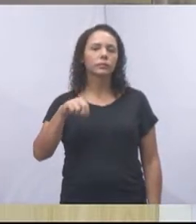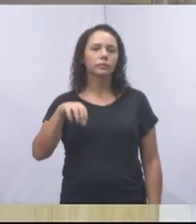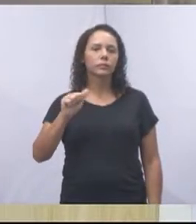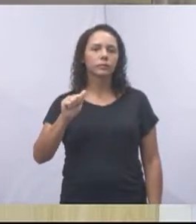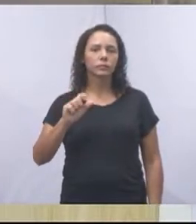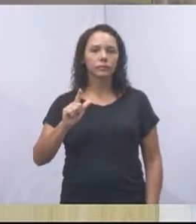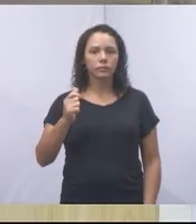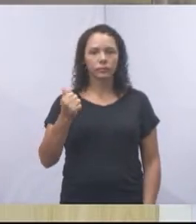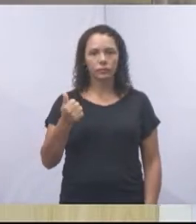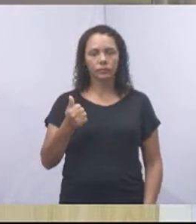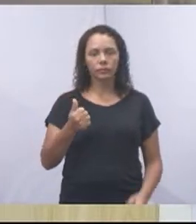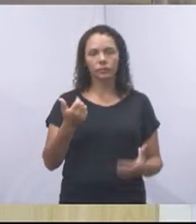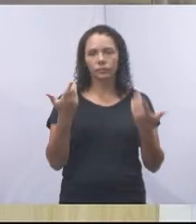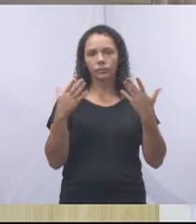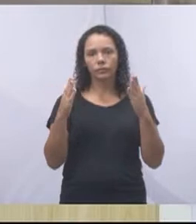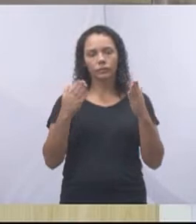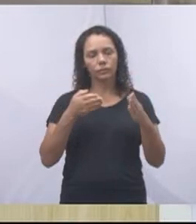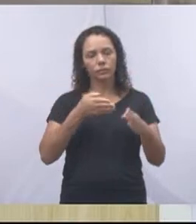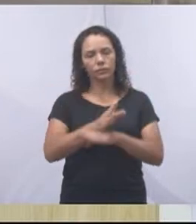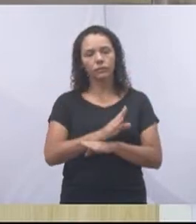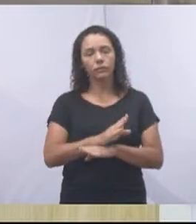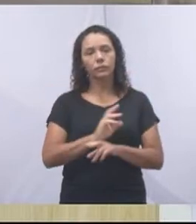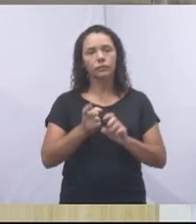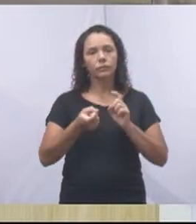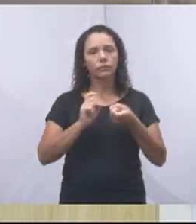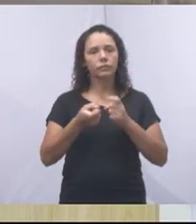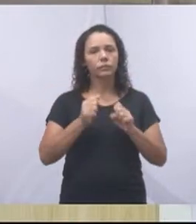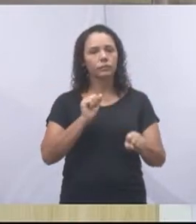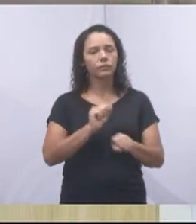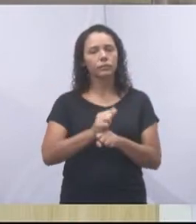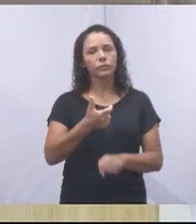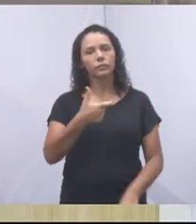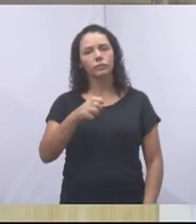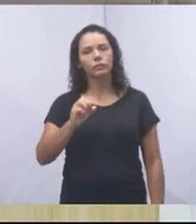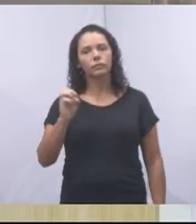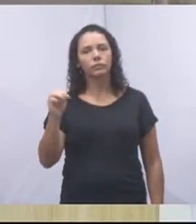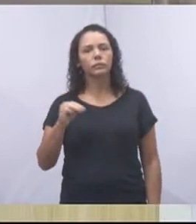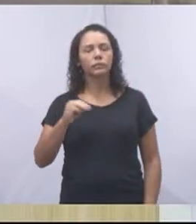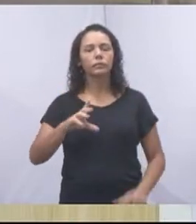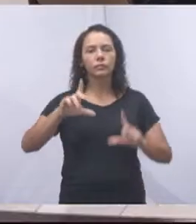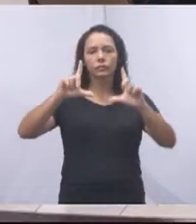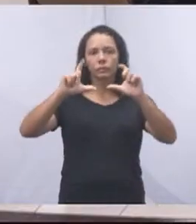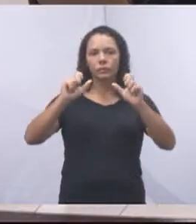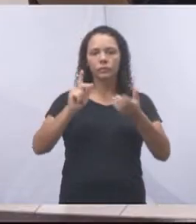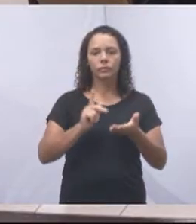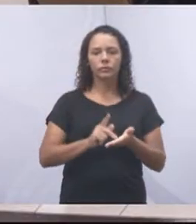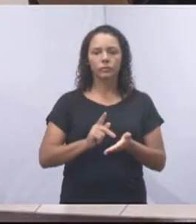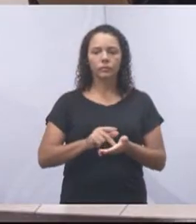aclamação. Suspendo a sessão por 10 minutos para que possamos fazer as fotos oficiais.